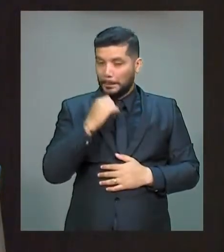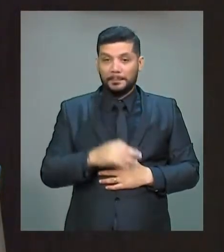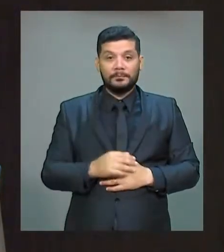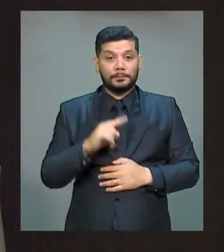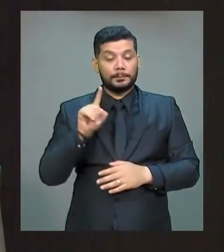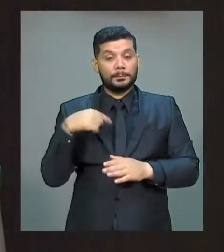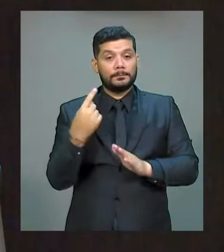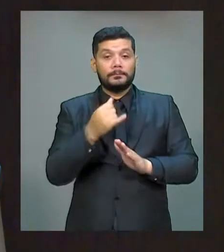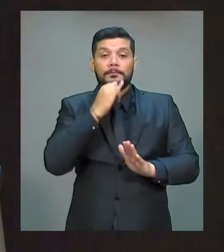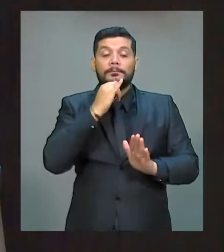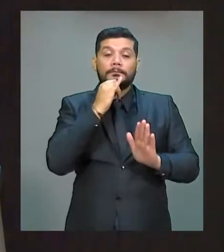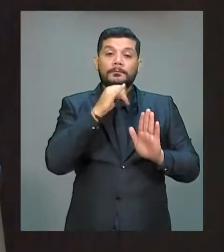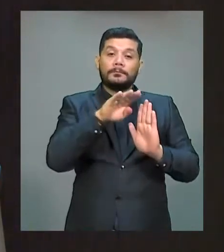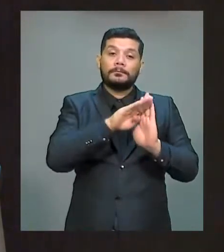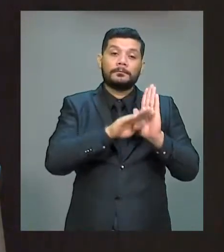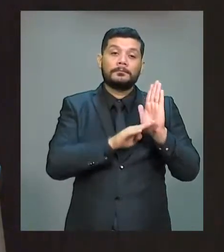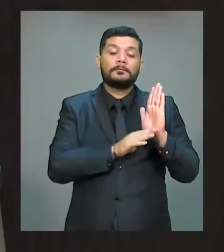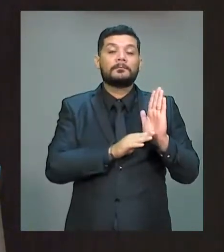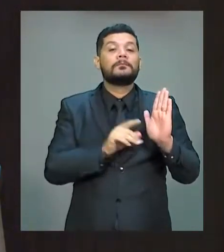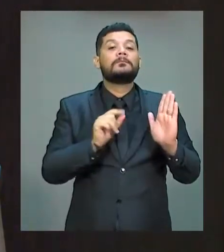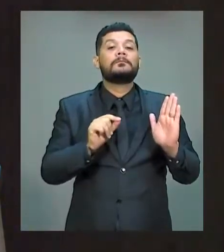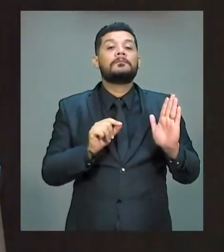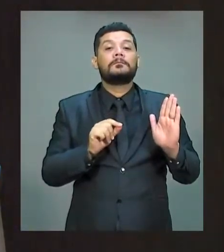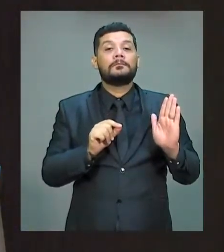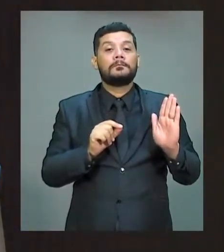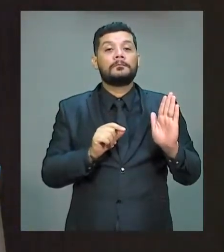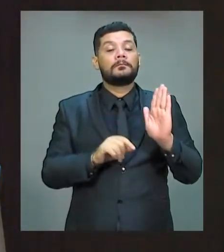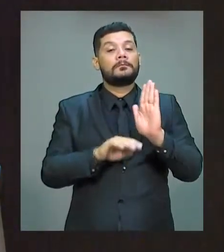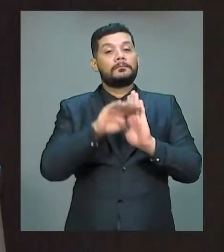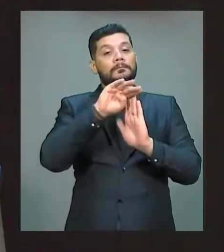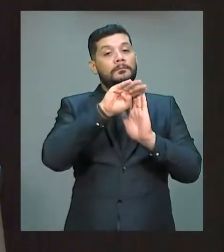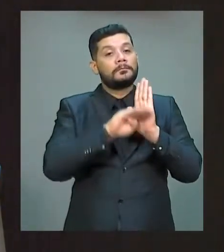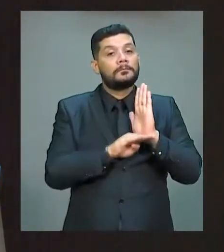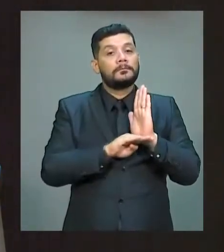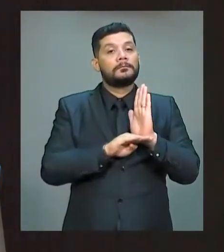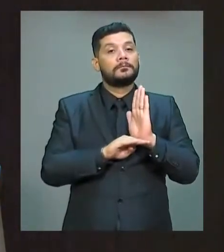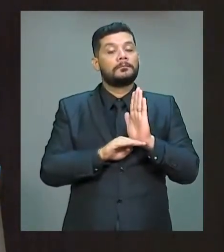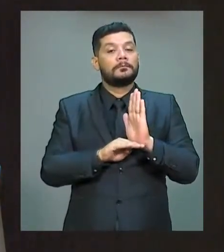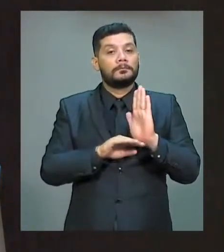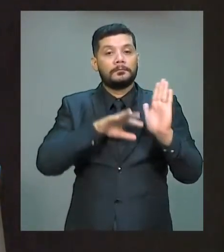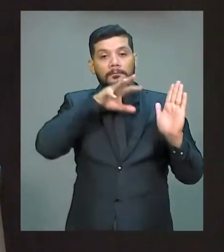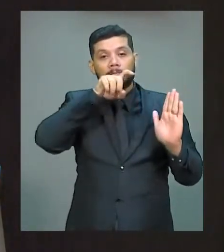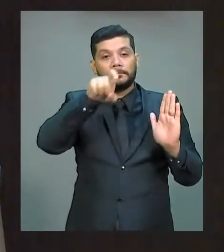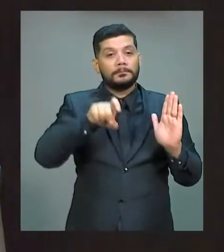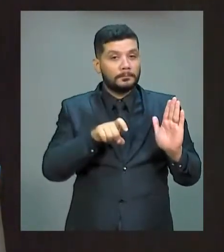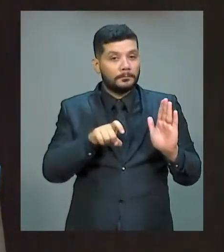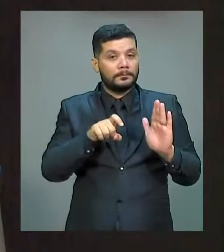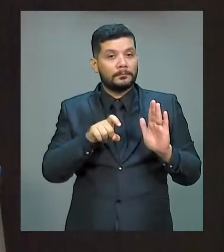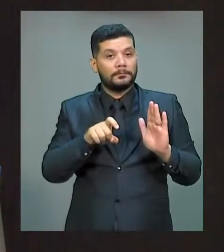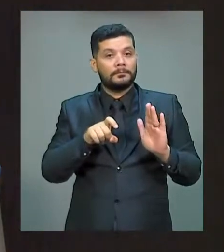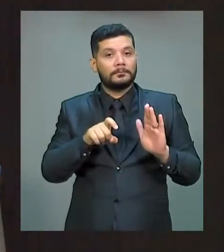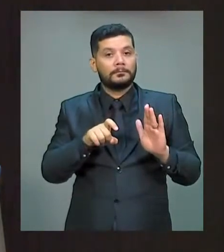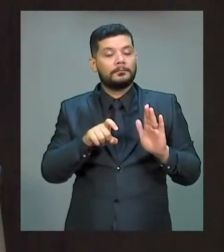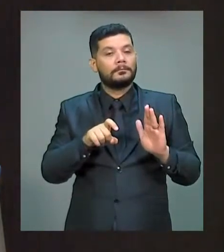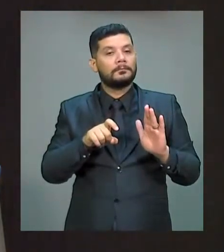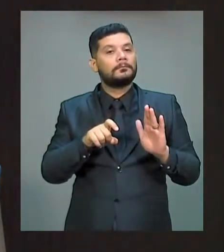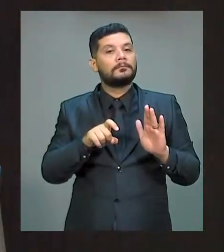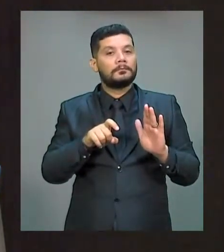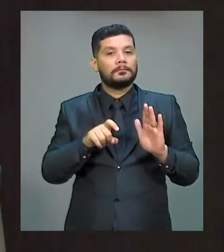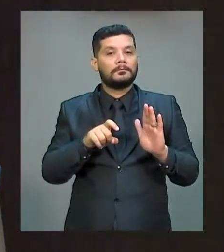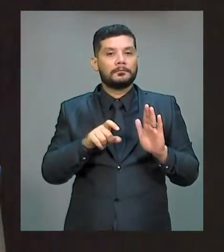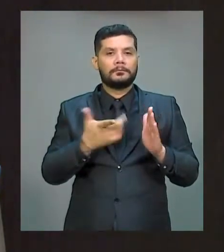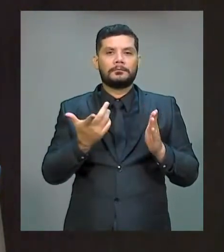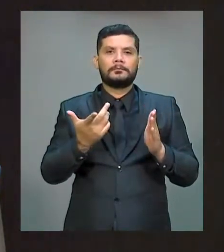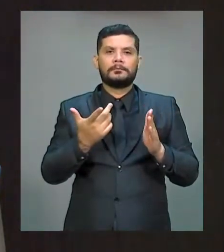da Coalizão Negra por Direitos, da redução das isenções fiscais aos mega empreendimentos, às